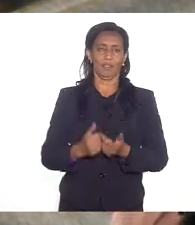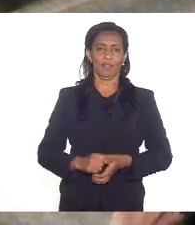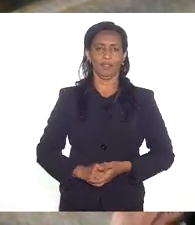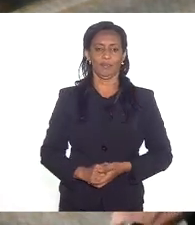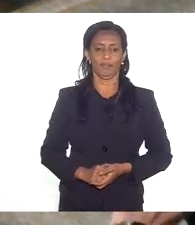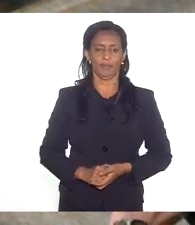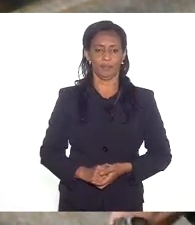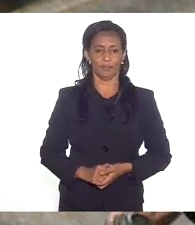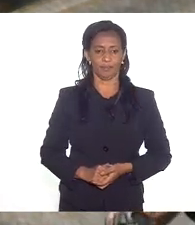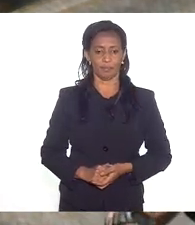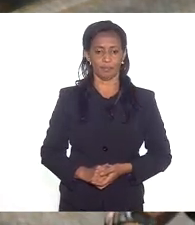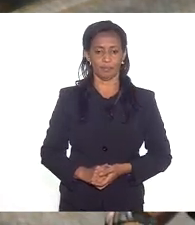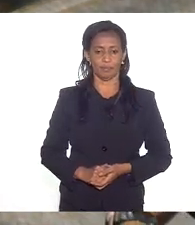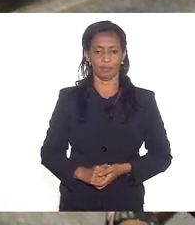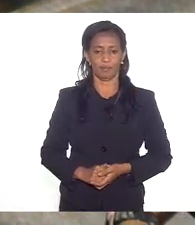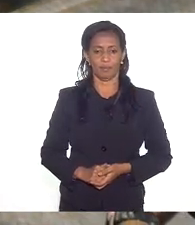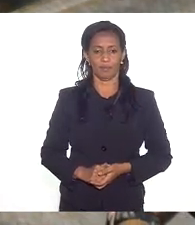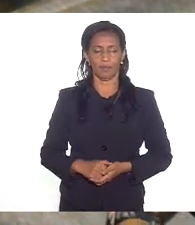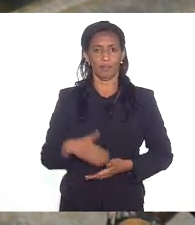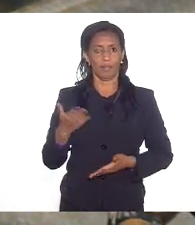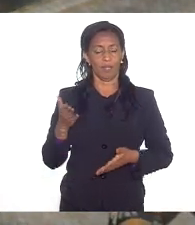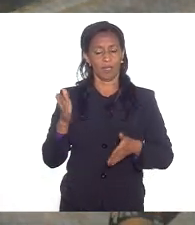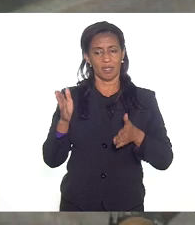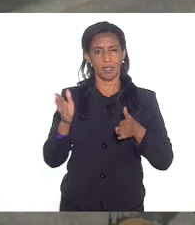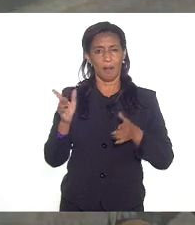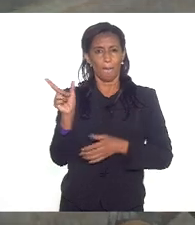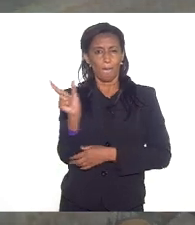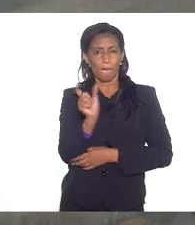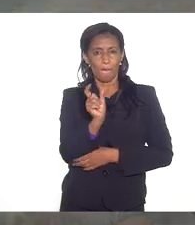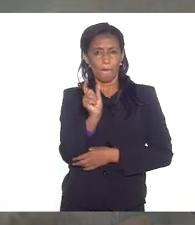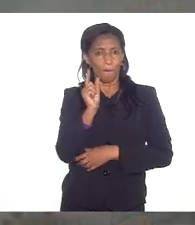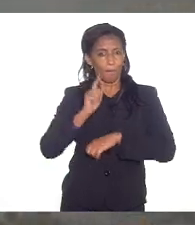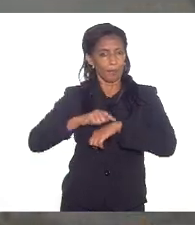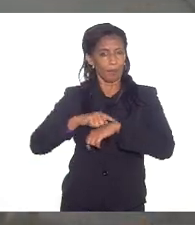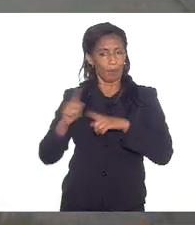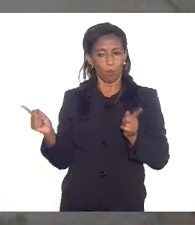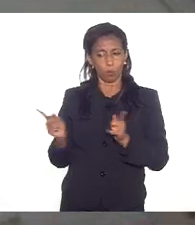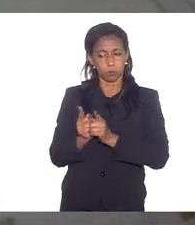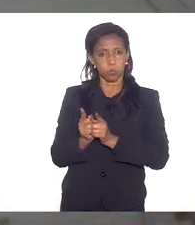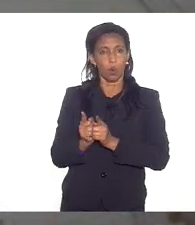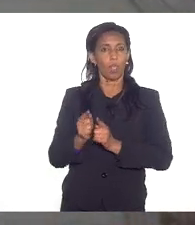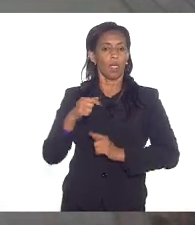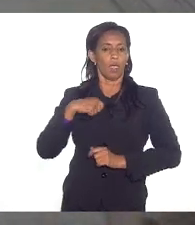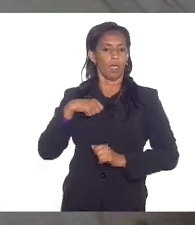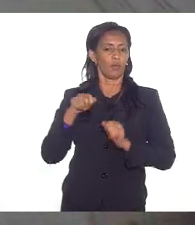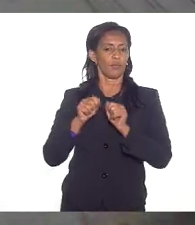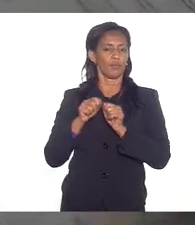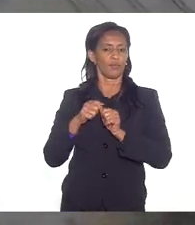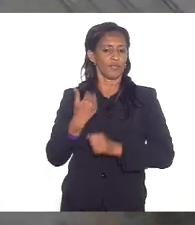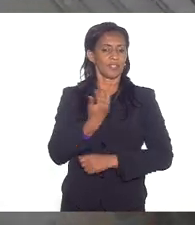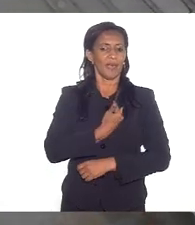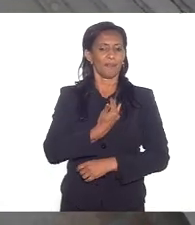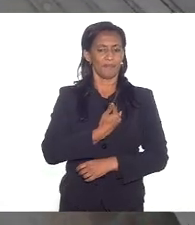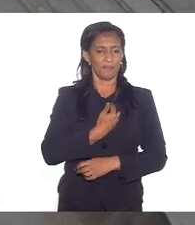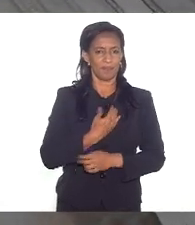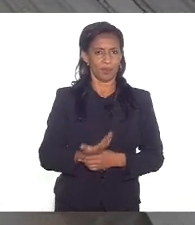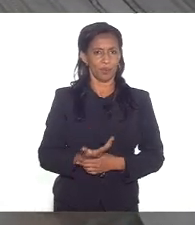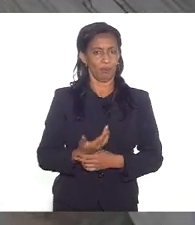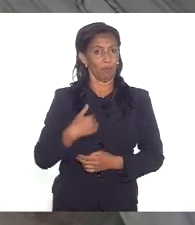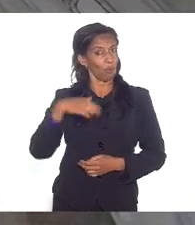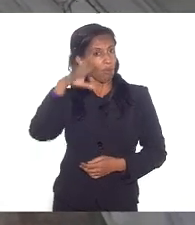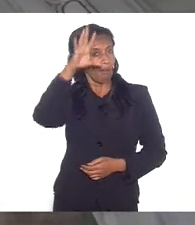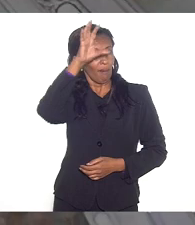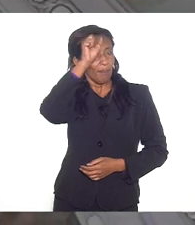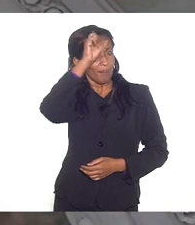que nesse pouco tempo eu fiz aqui amigos e estou